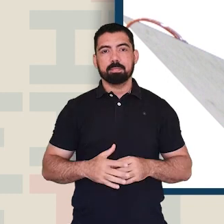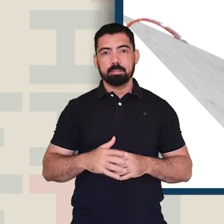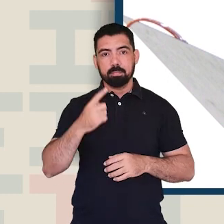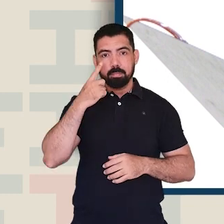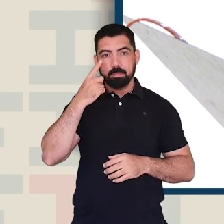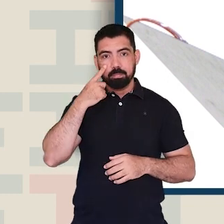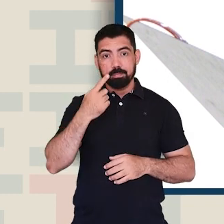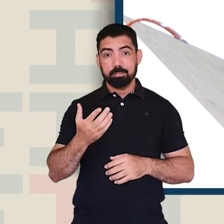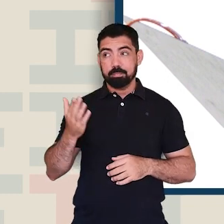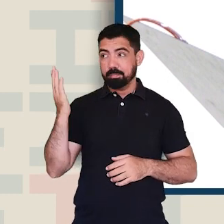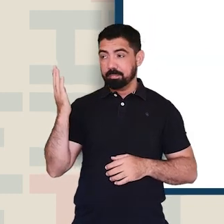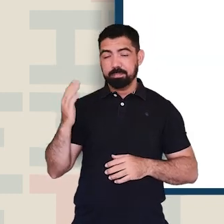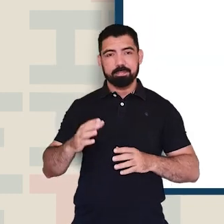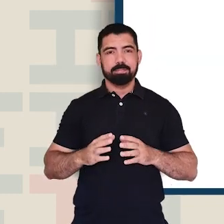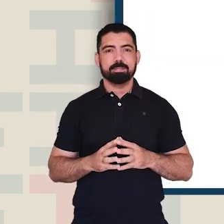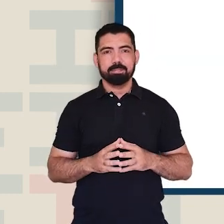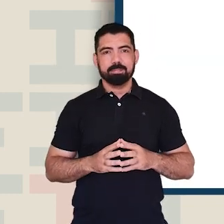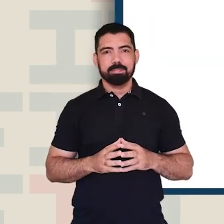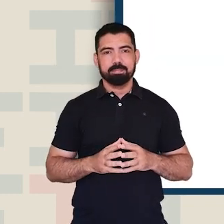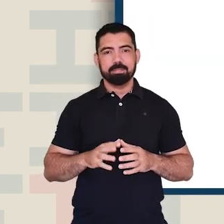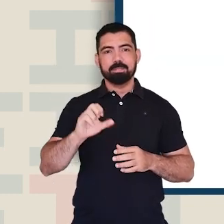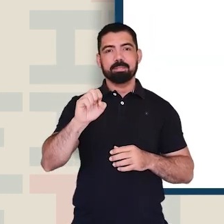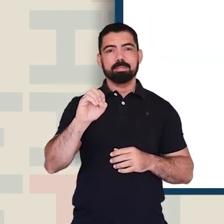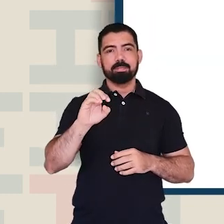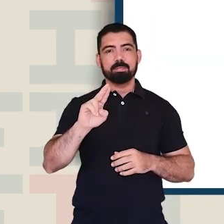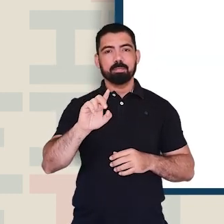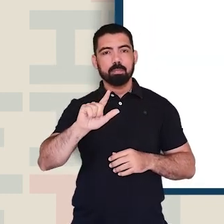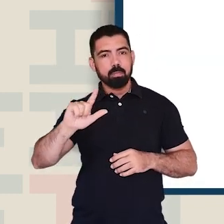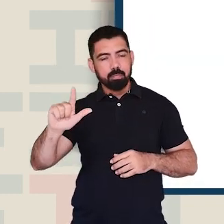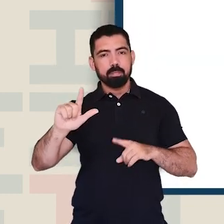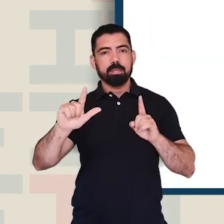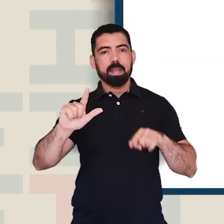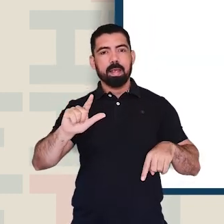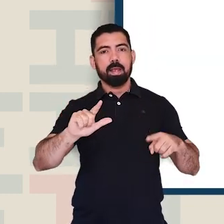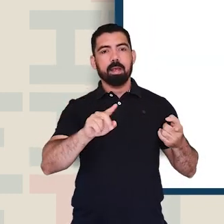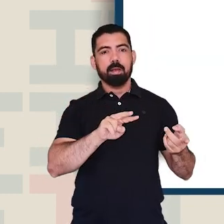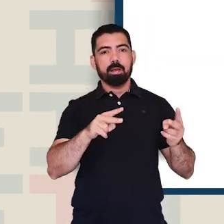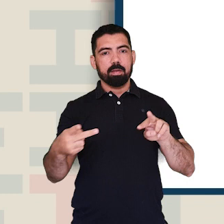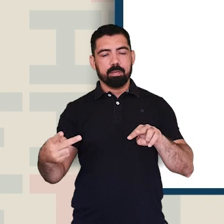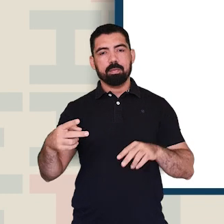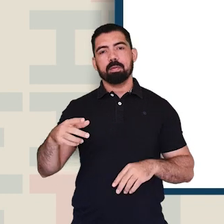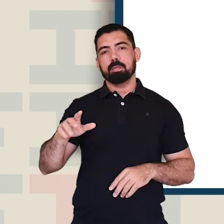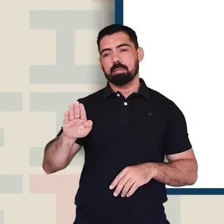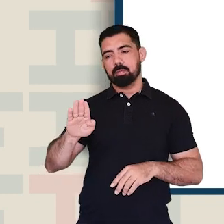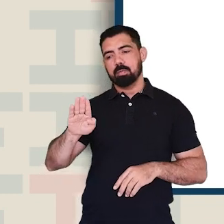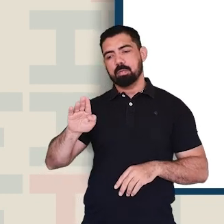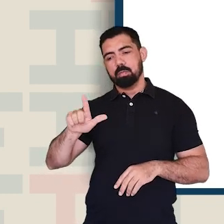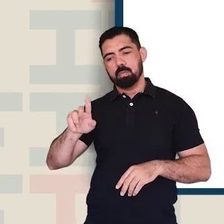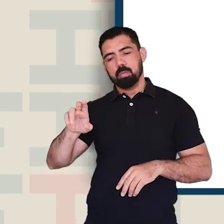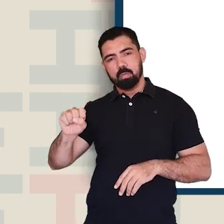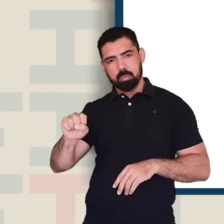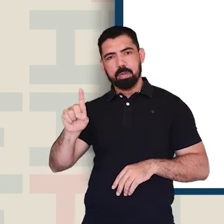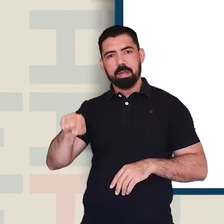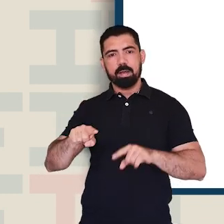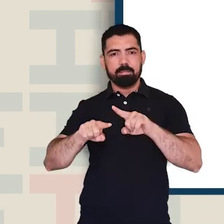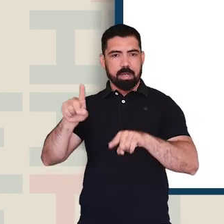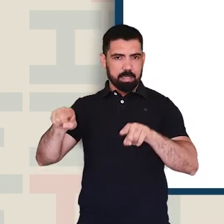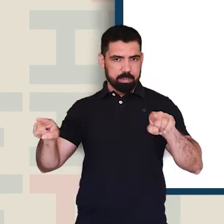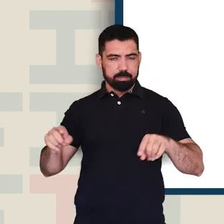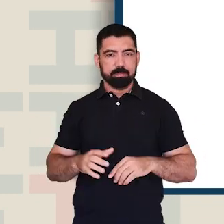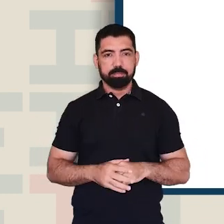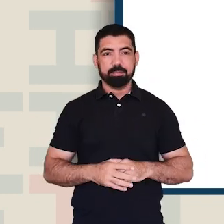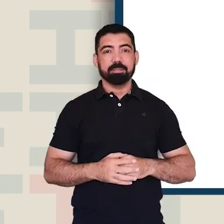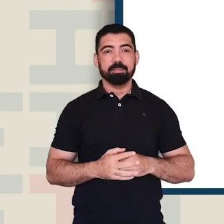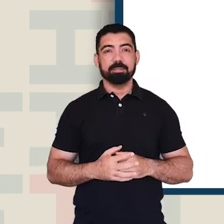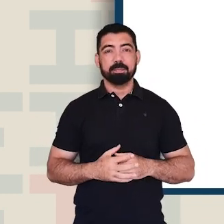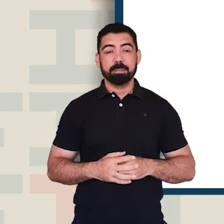escala Soul, chamada de escala Soul. Ela é uma escala derivada da escala Blues, é uma variação. Na verdade, a escala